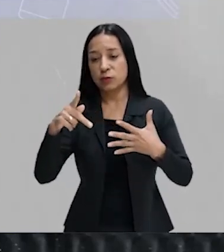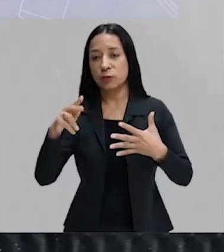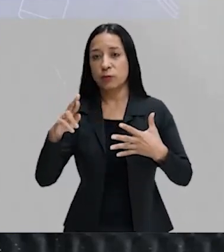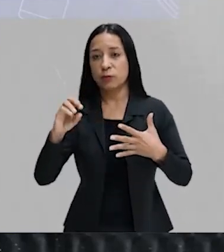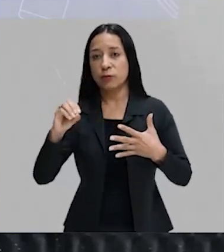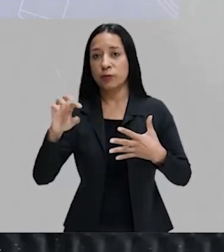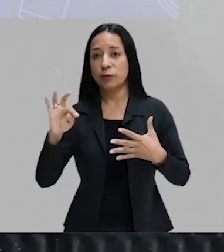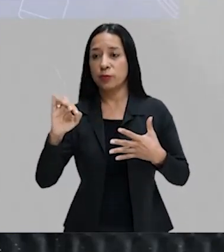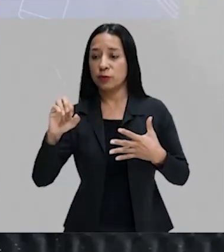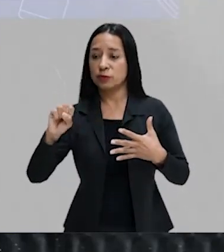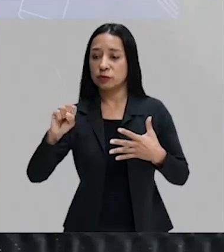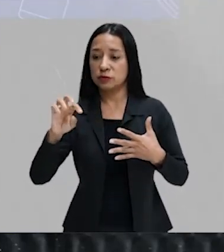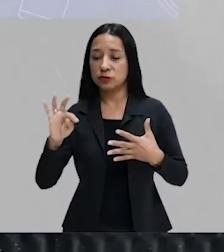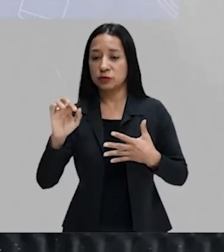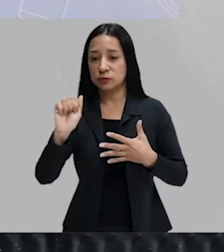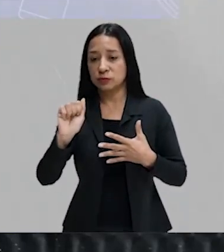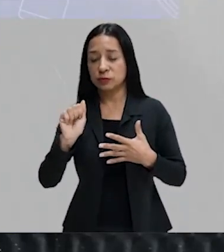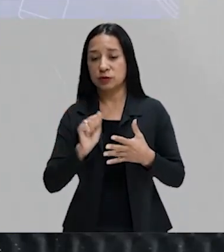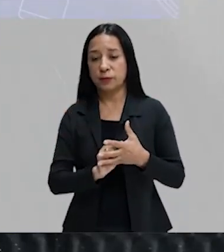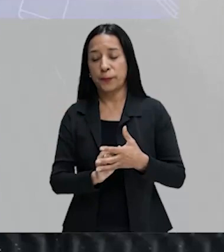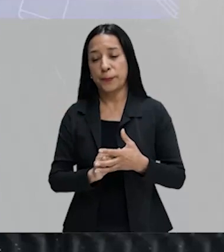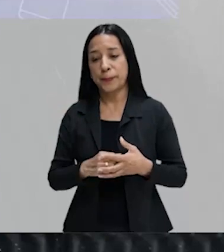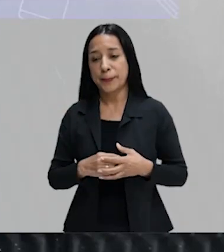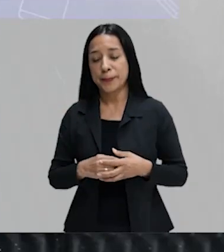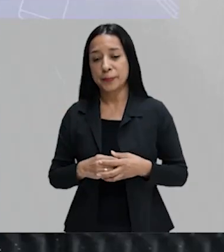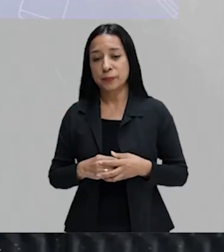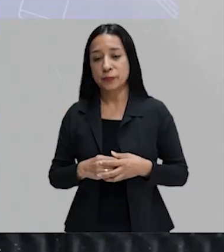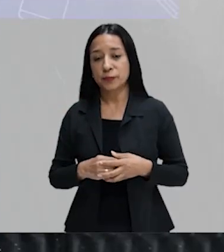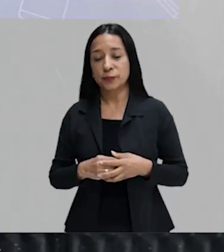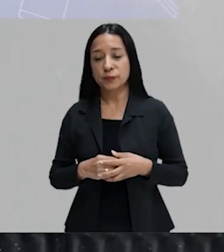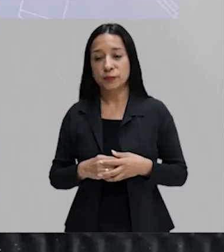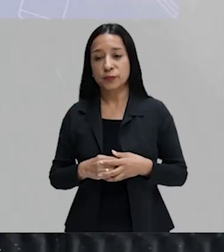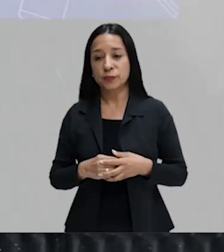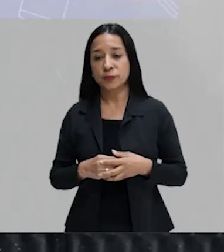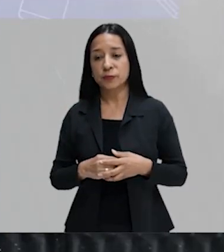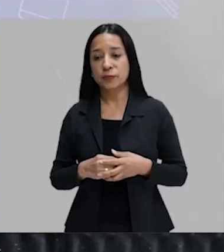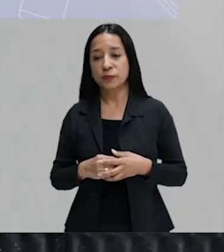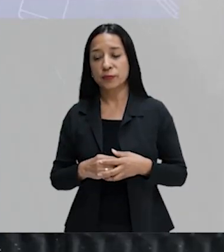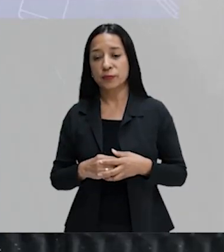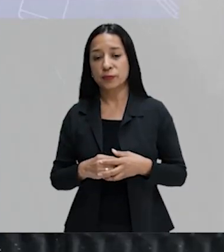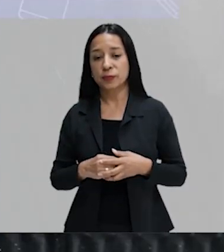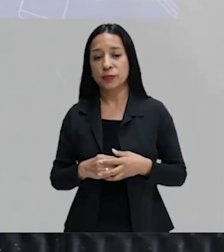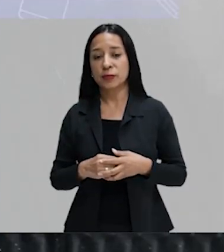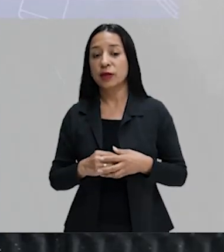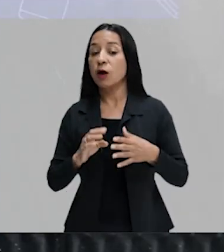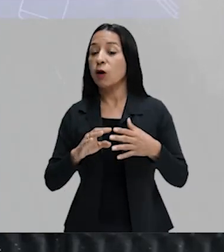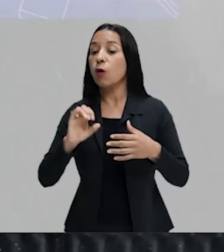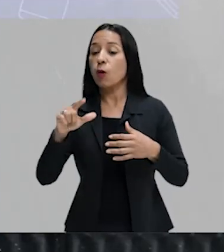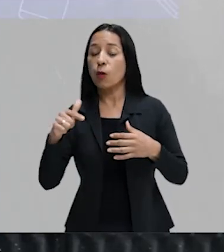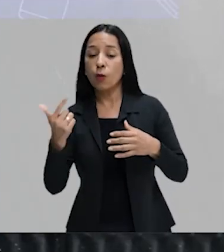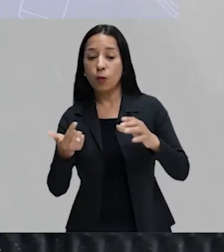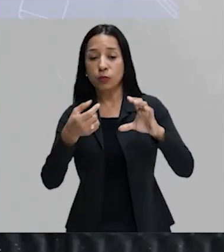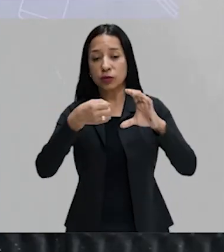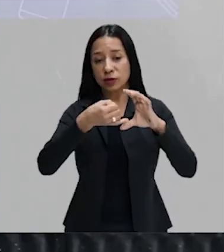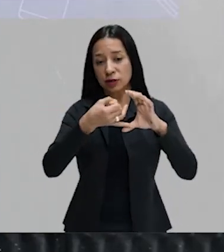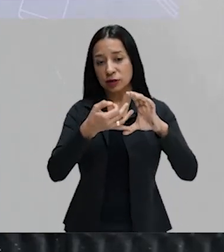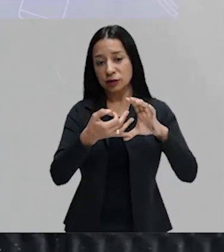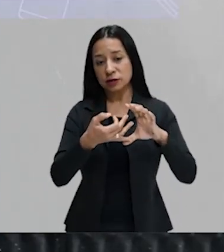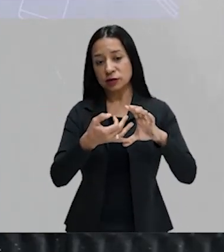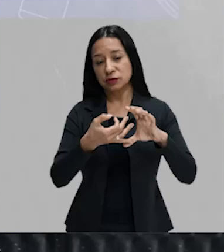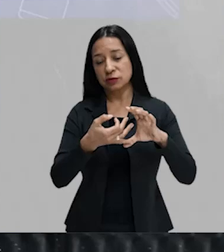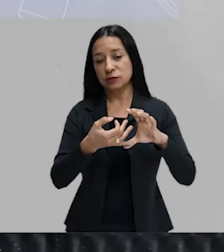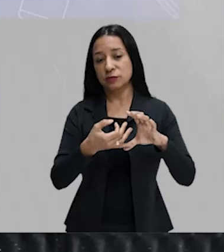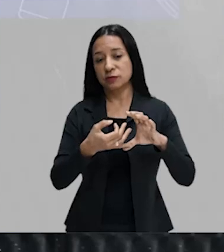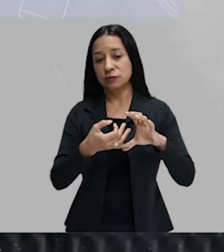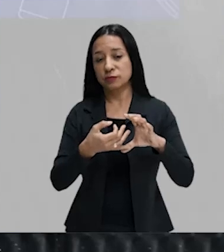encontrar indivíduos multicelulares. E eles são organismos eucariontes. Quer dizer que a célula que forma